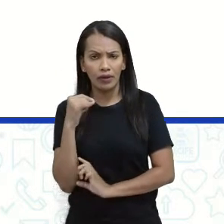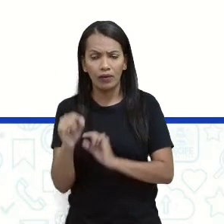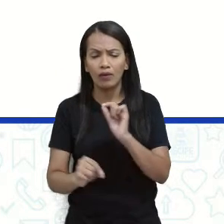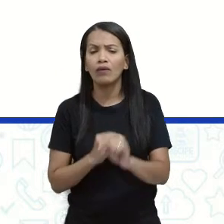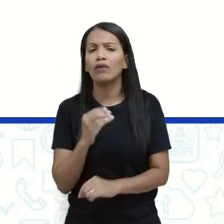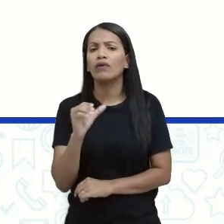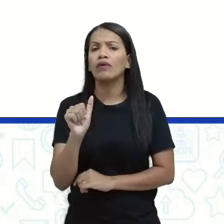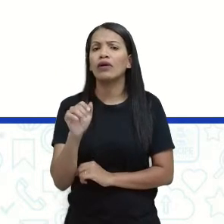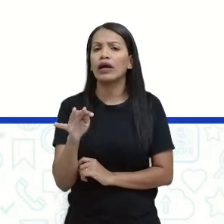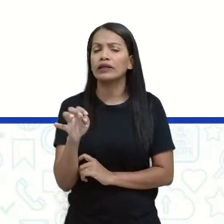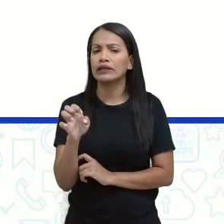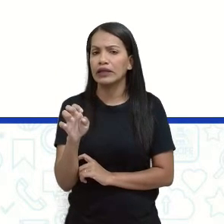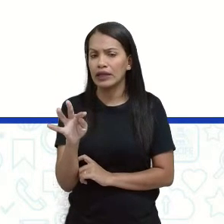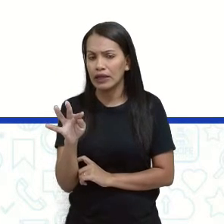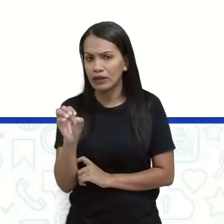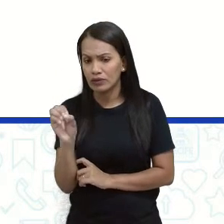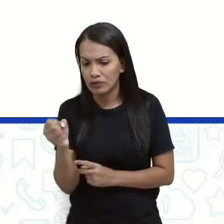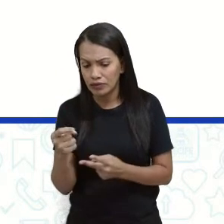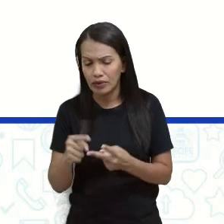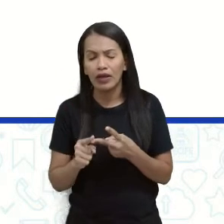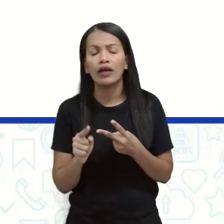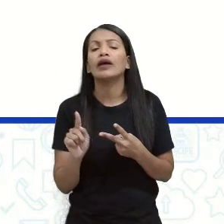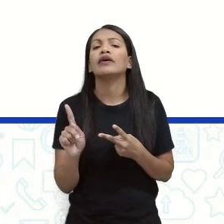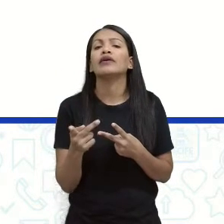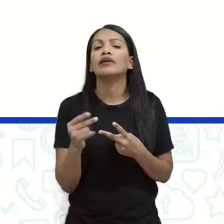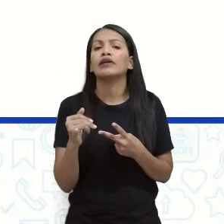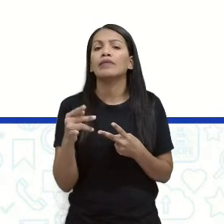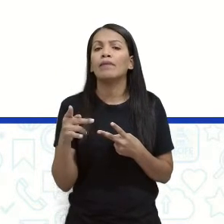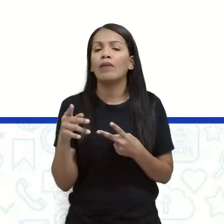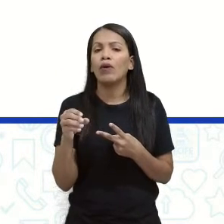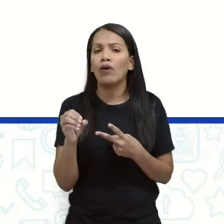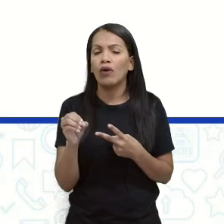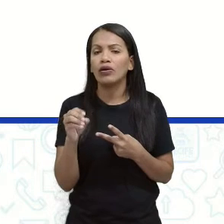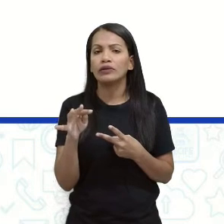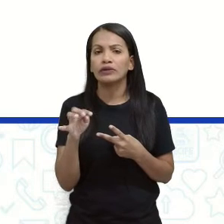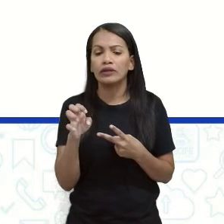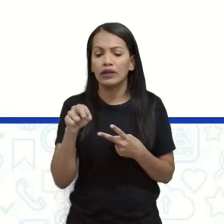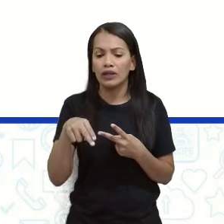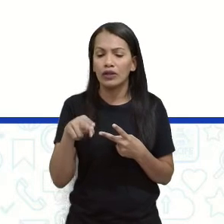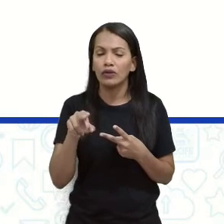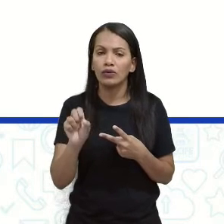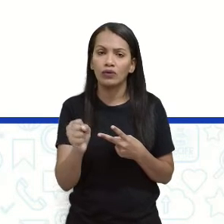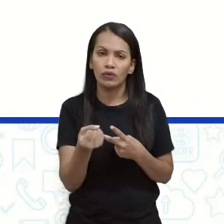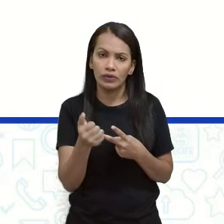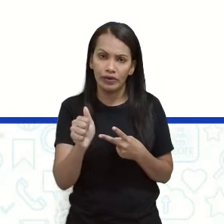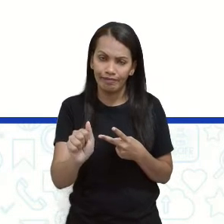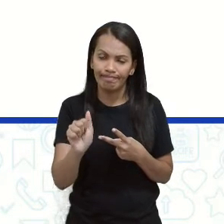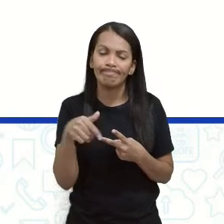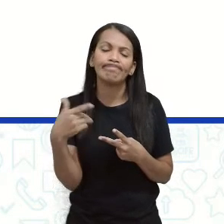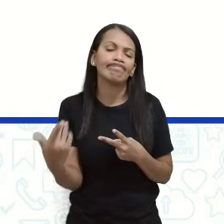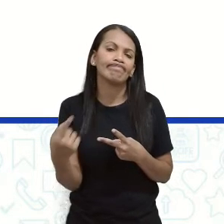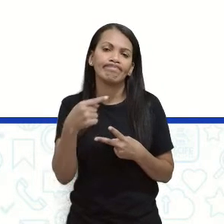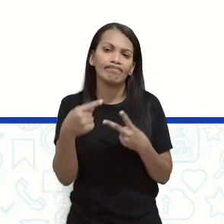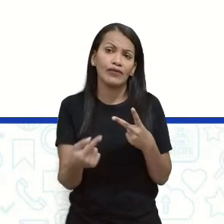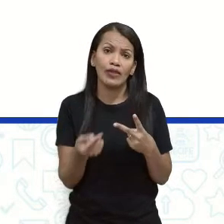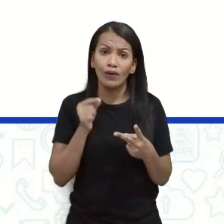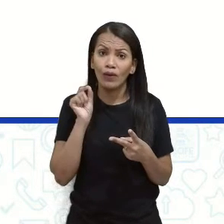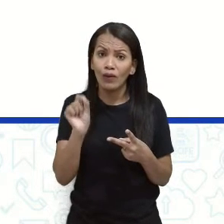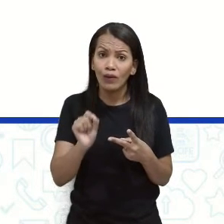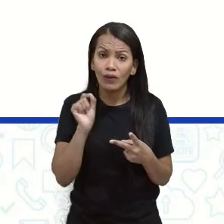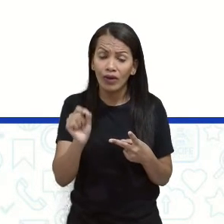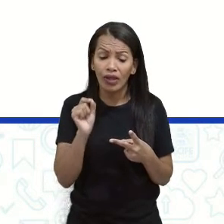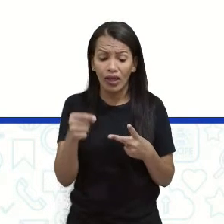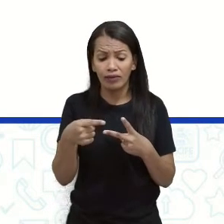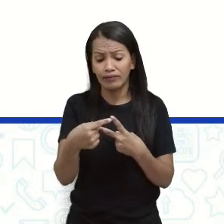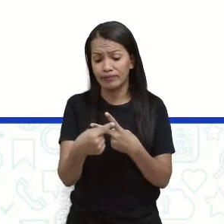catetos e tem a hipotenusa. Ricardinho, o que é cateto? Ricardinho, o que é hipotenusa? Hipotenusa nada mais é do que o maior lado